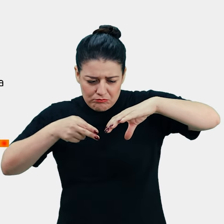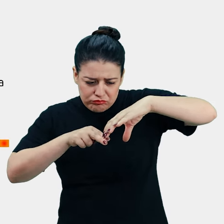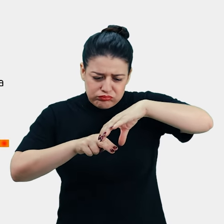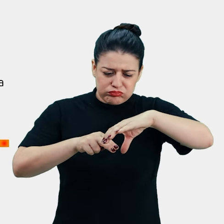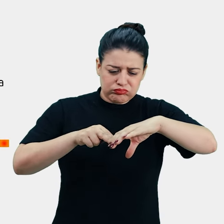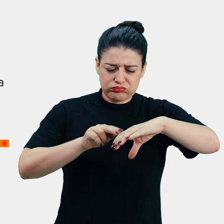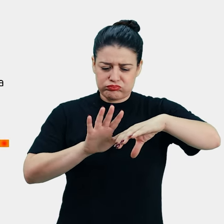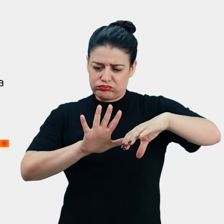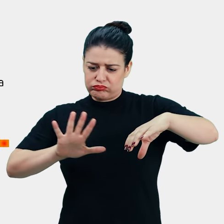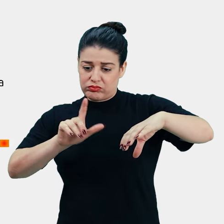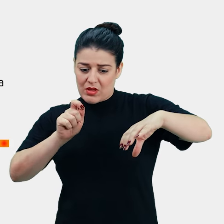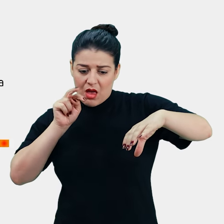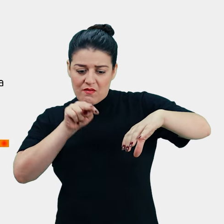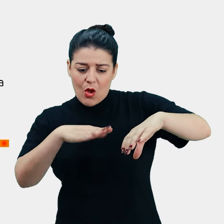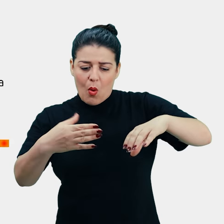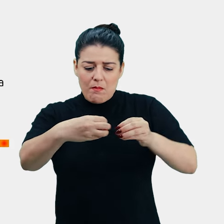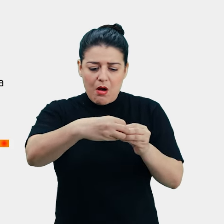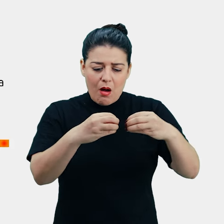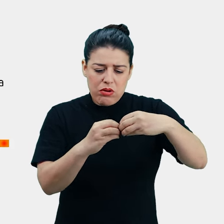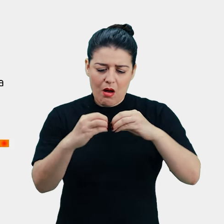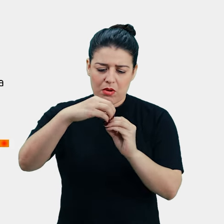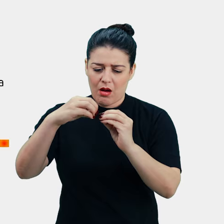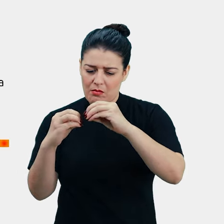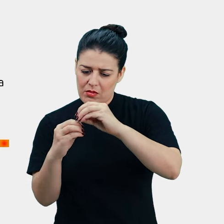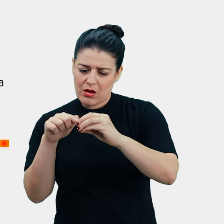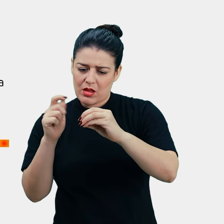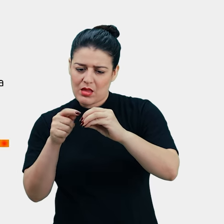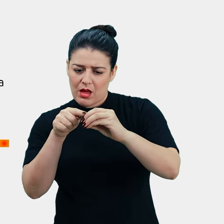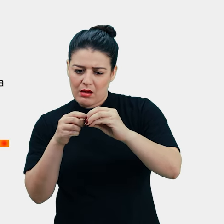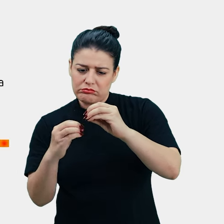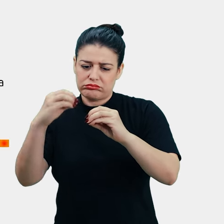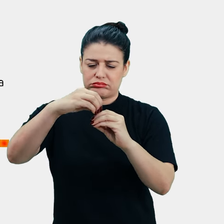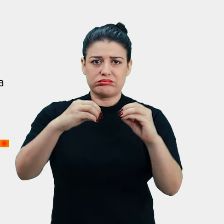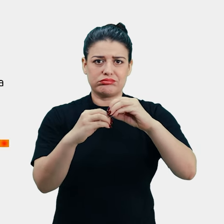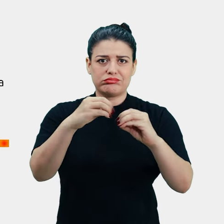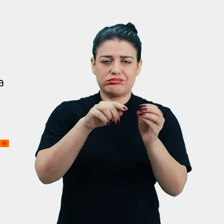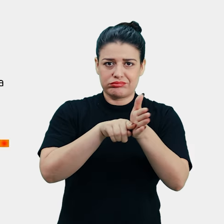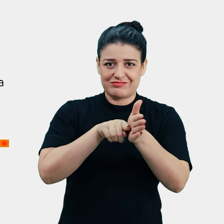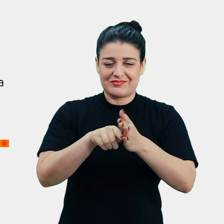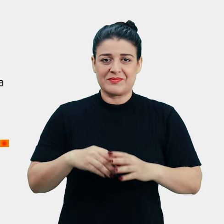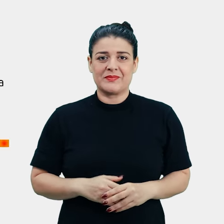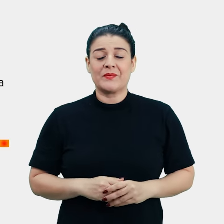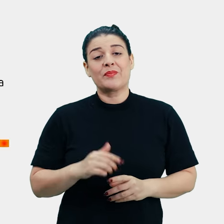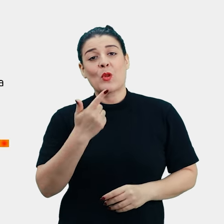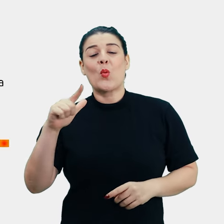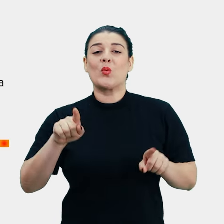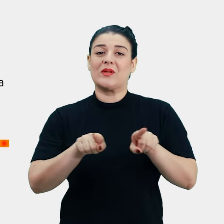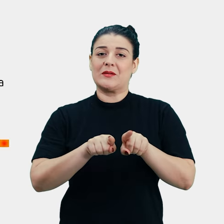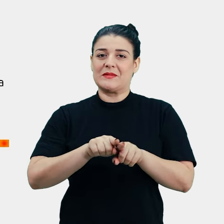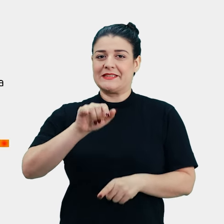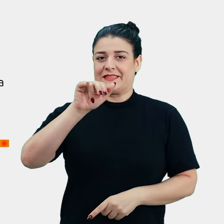posição da molécula está um determinado substituinte. Então, nós temos o